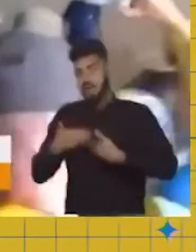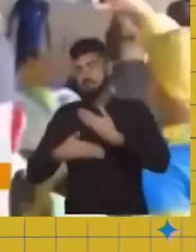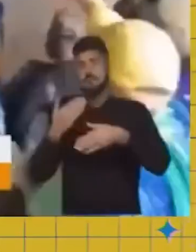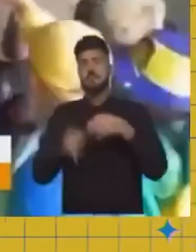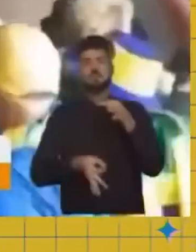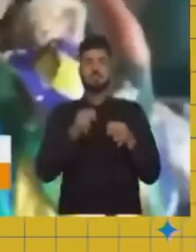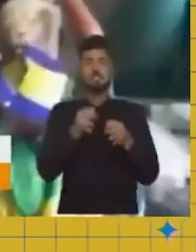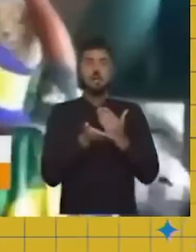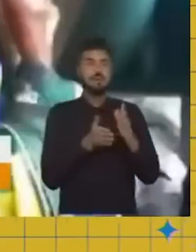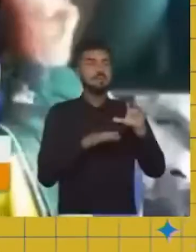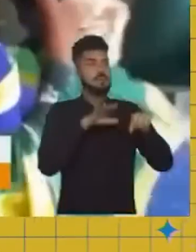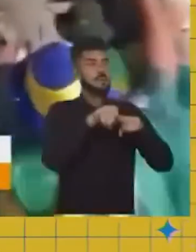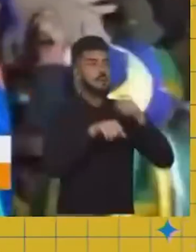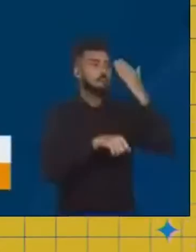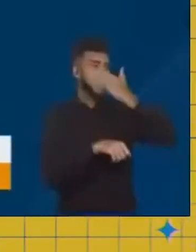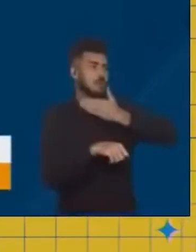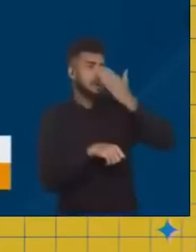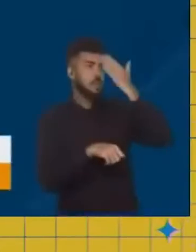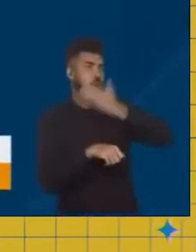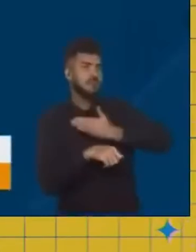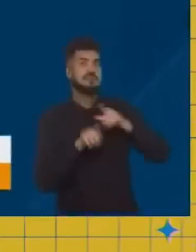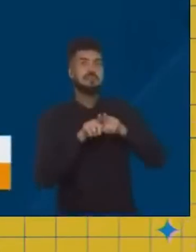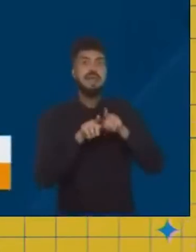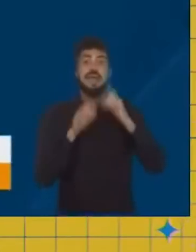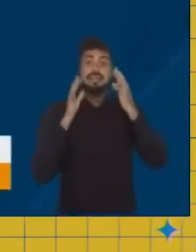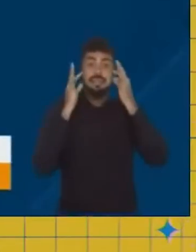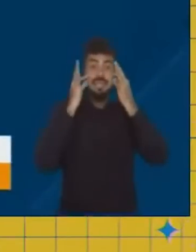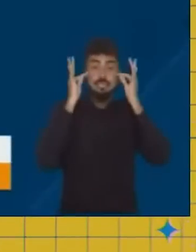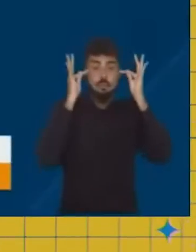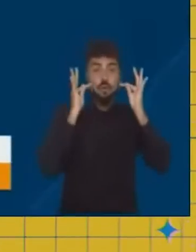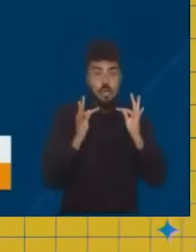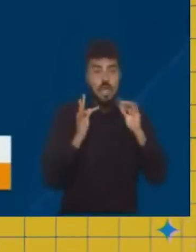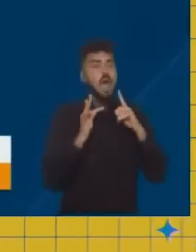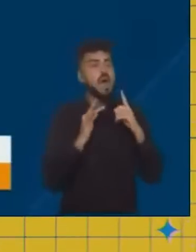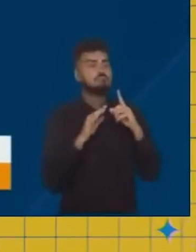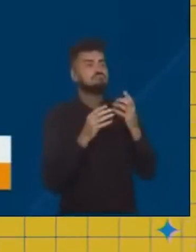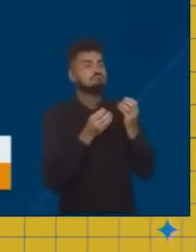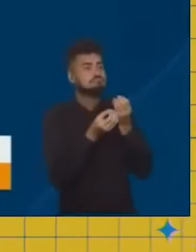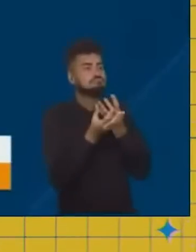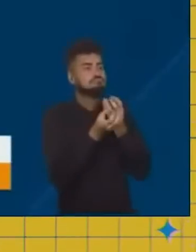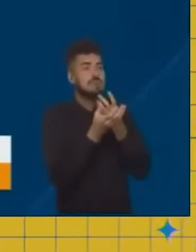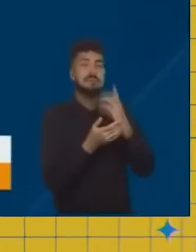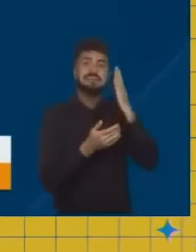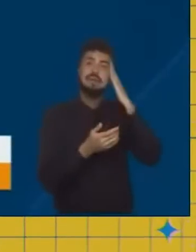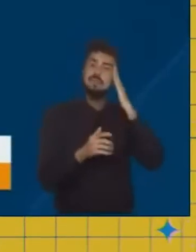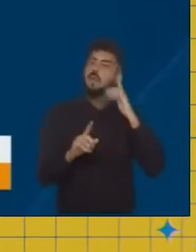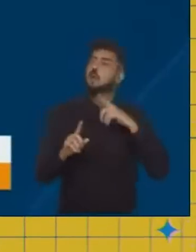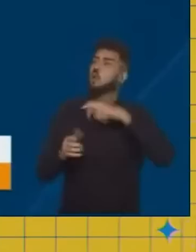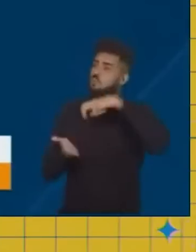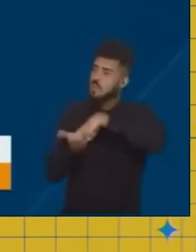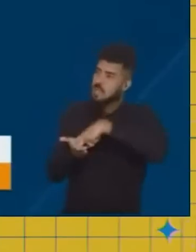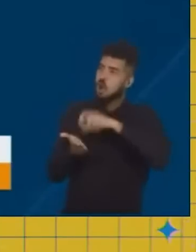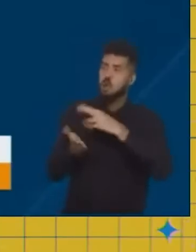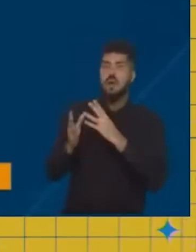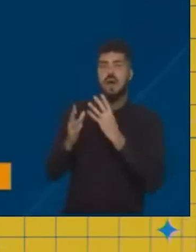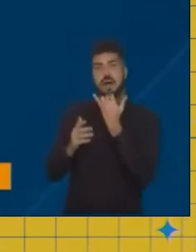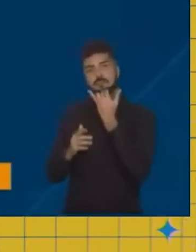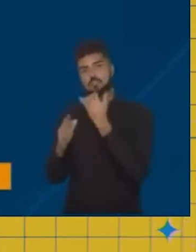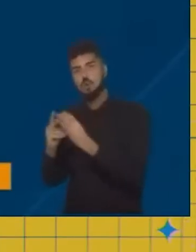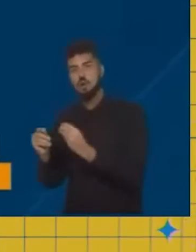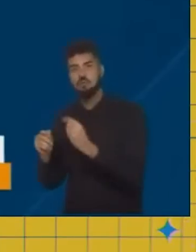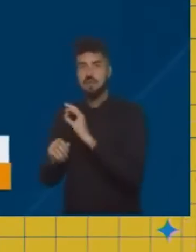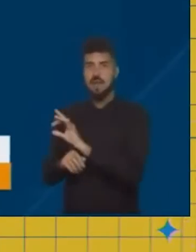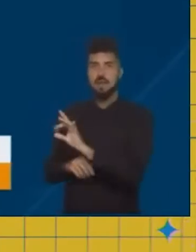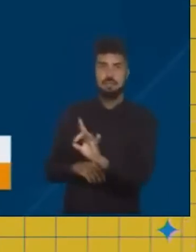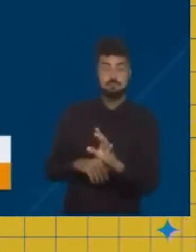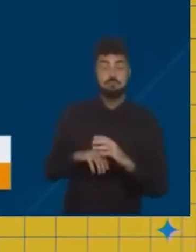a coletar provas e ouvir testemunhas para decidir se condena ou não, ou absorve cada um. E ainda falando sobre os atos